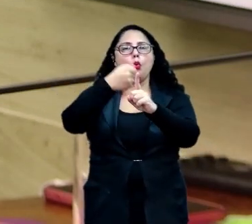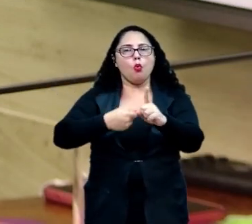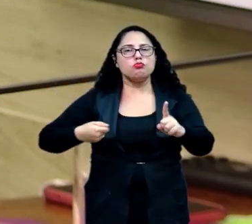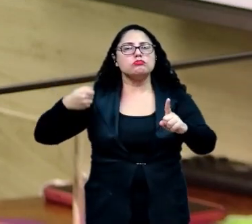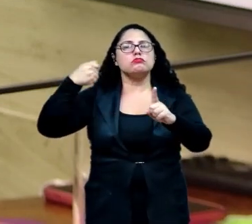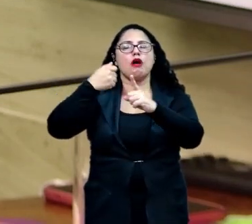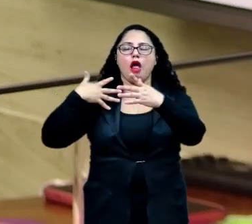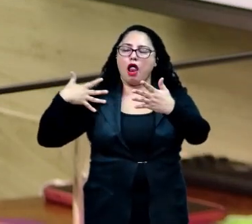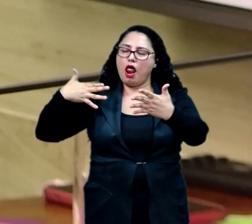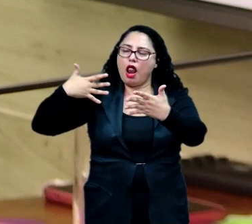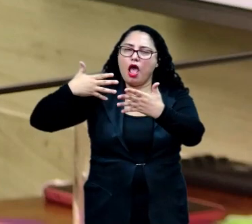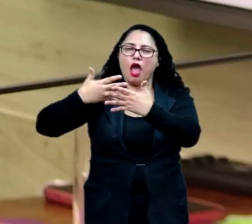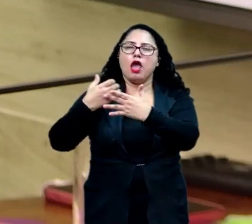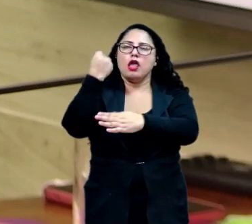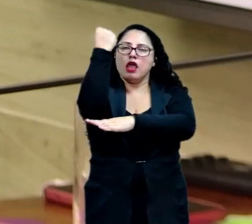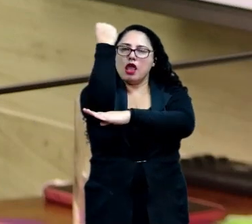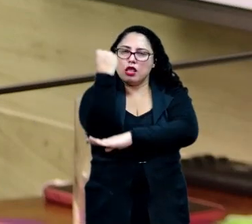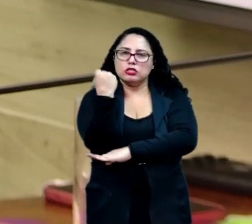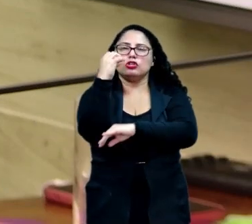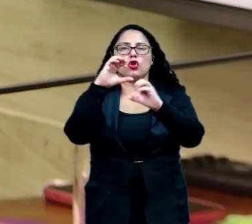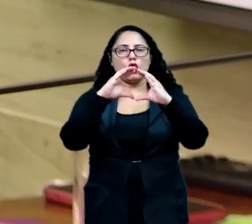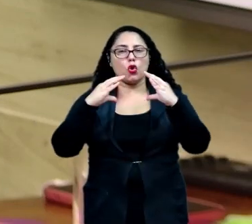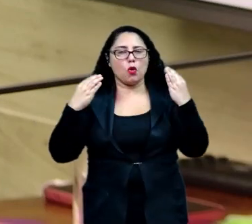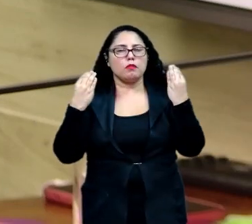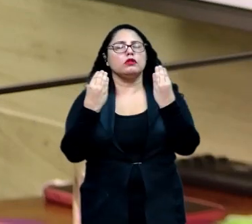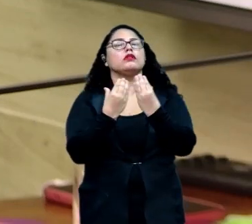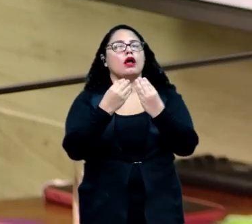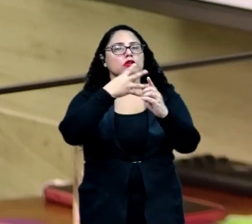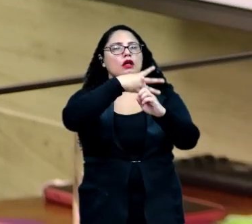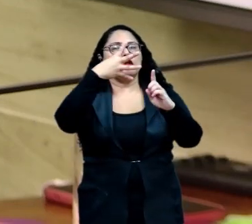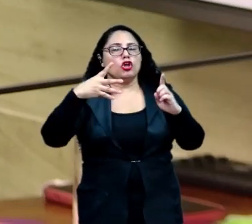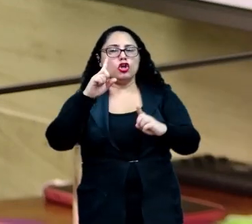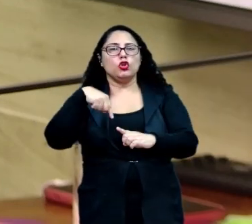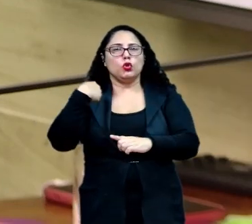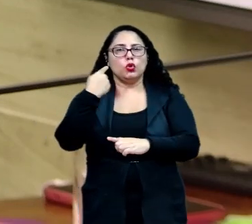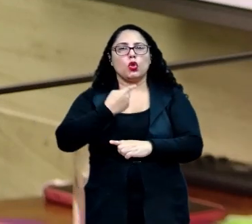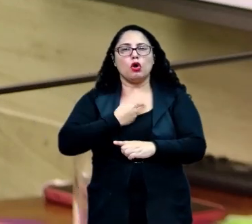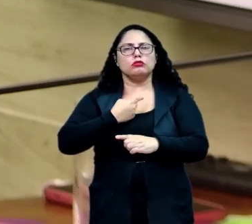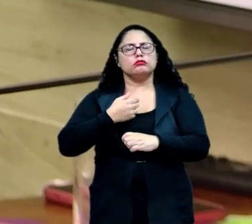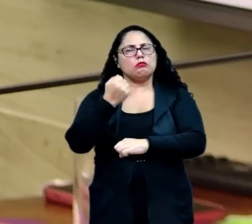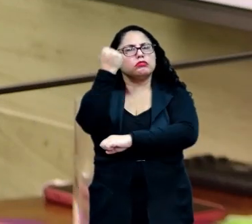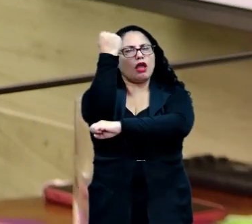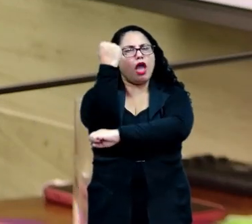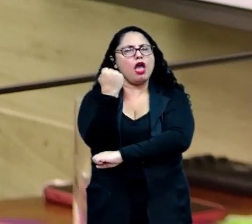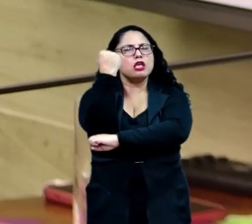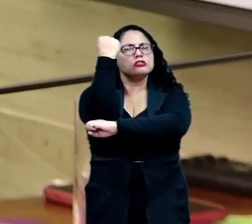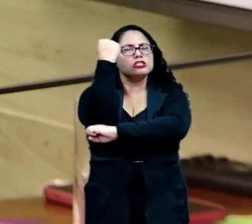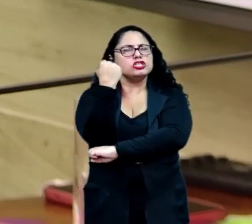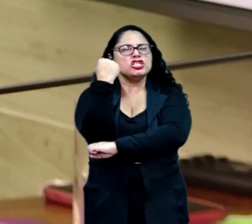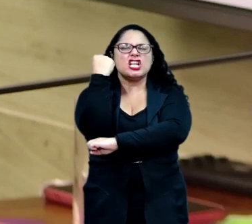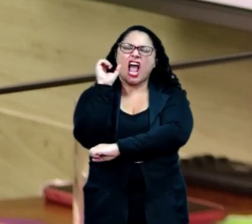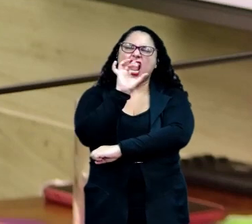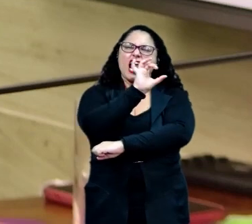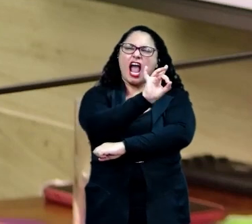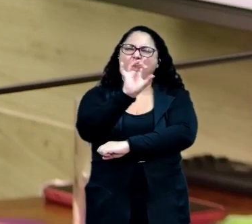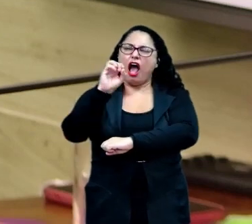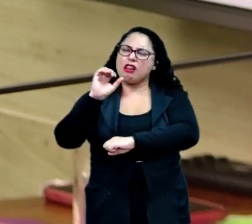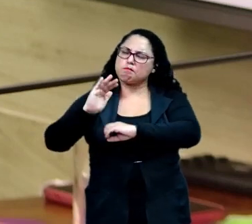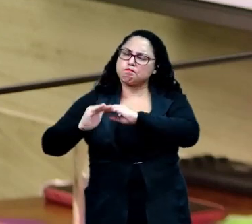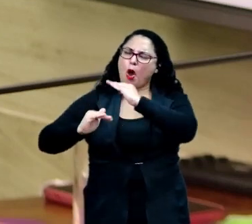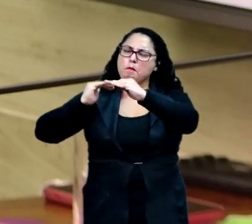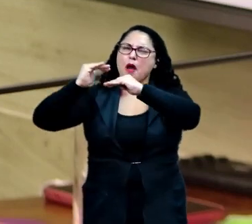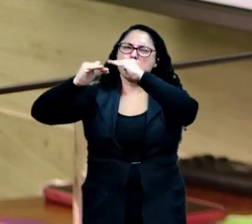resistência da comunidade LGBT. E nós estamos resistindo, né, a cada processo, na